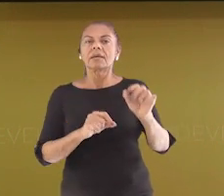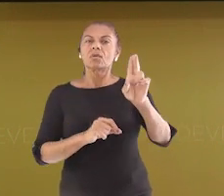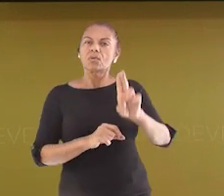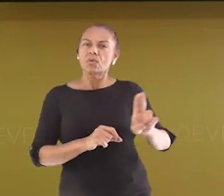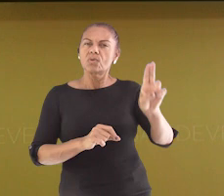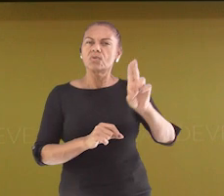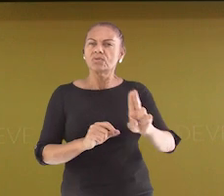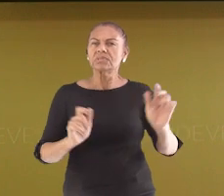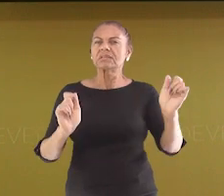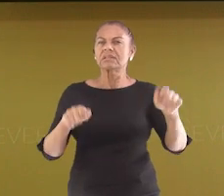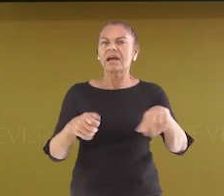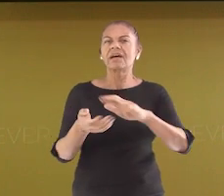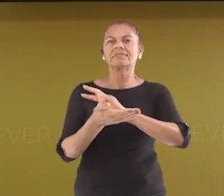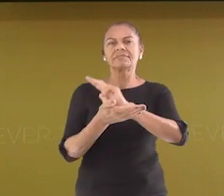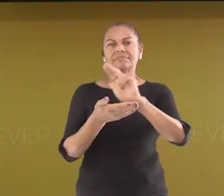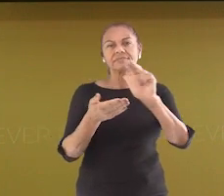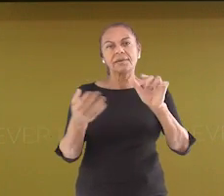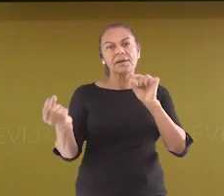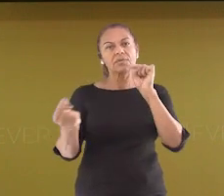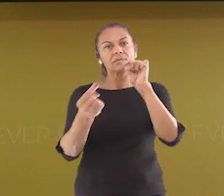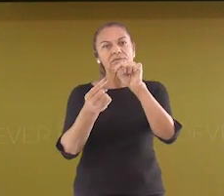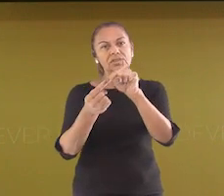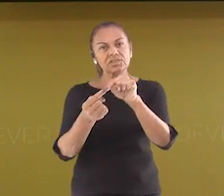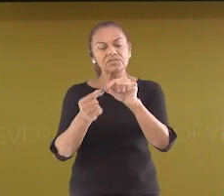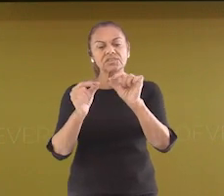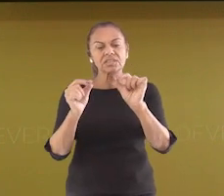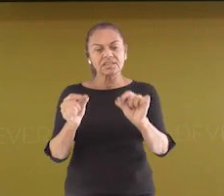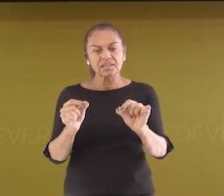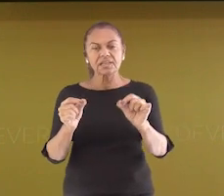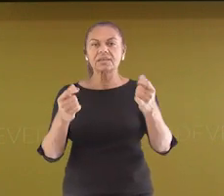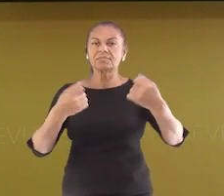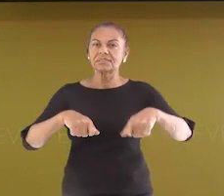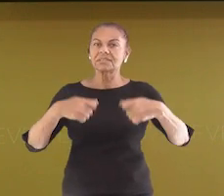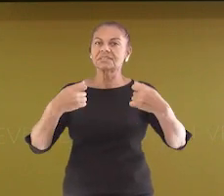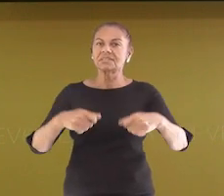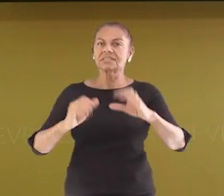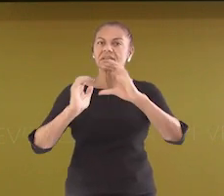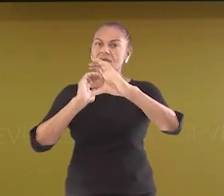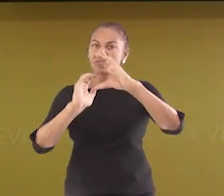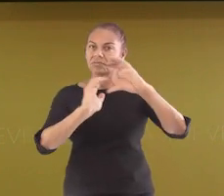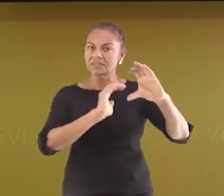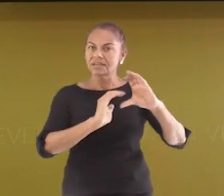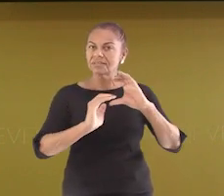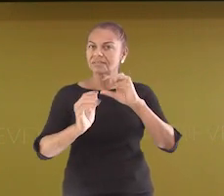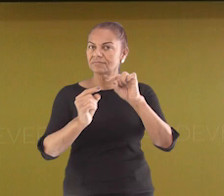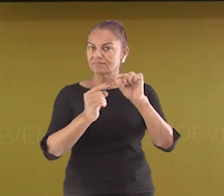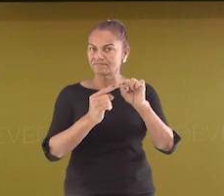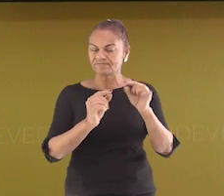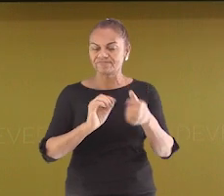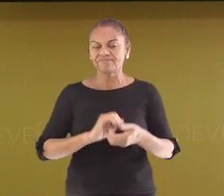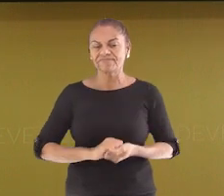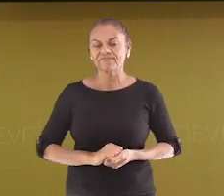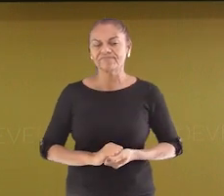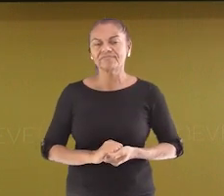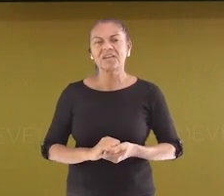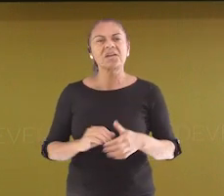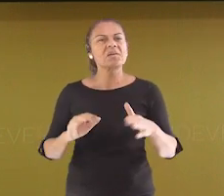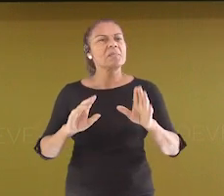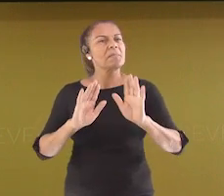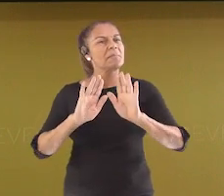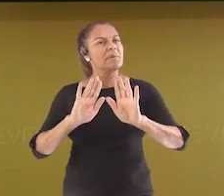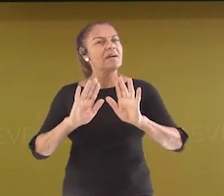que a língua é viva e mutável, podendo ser utilizada de diferentes maneiras com o intuito de atender a